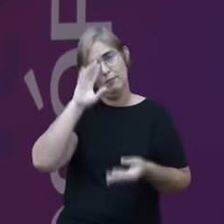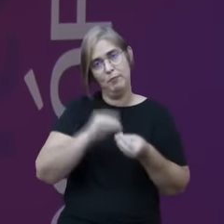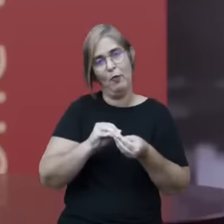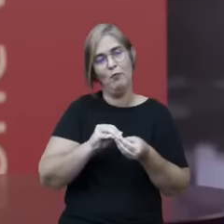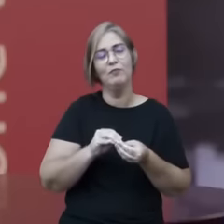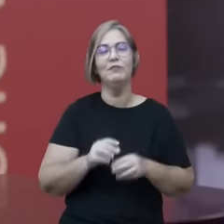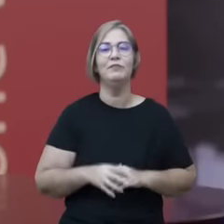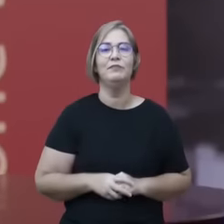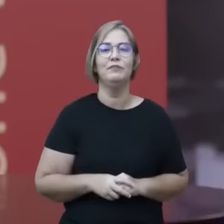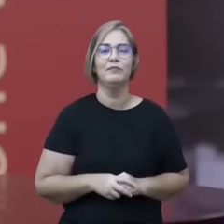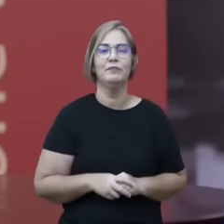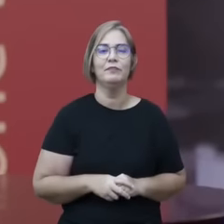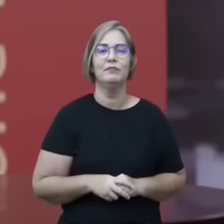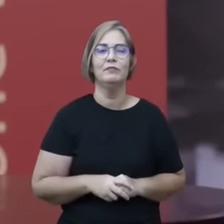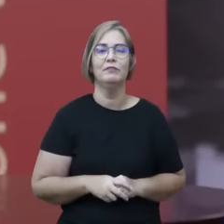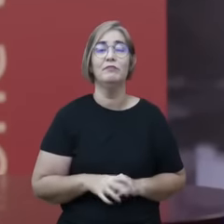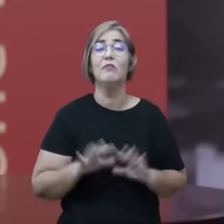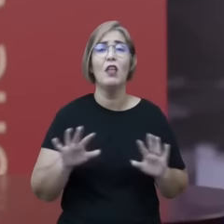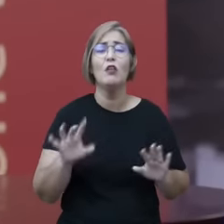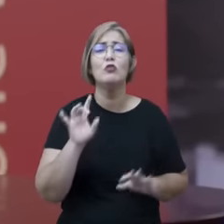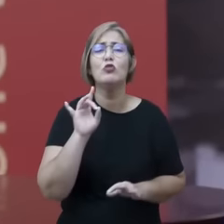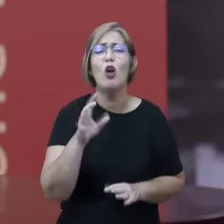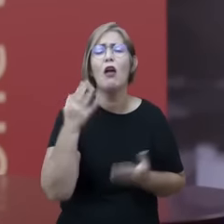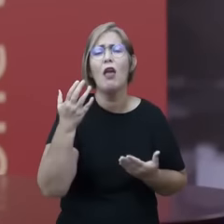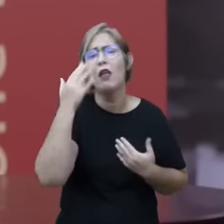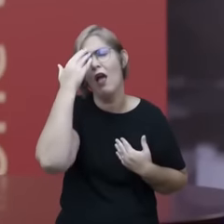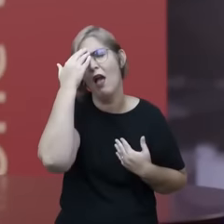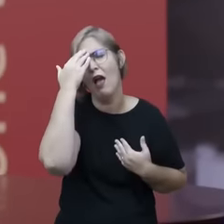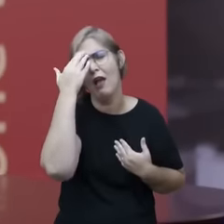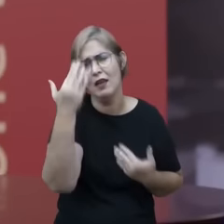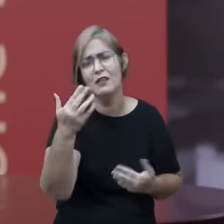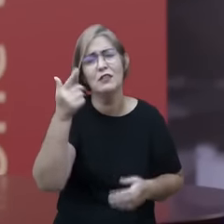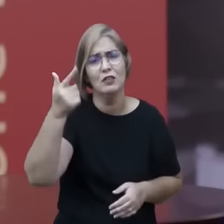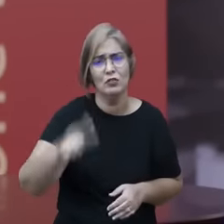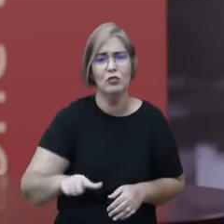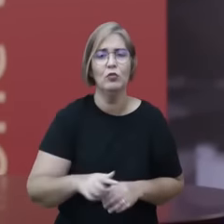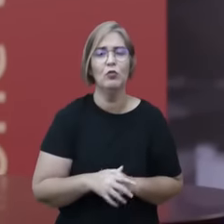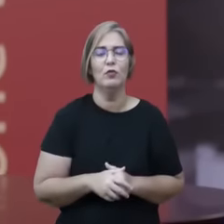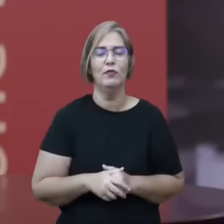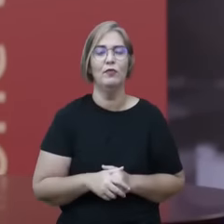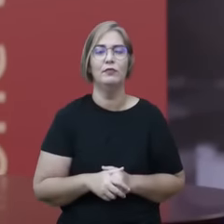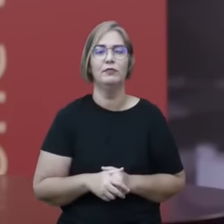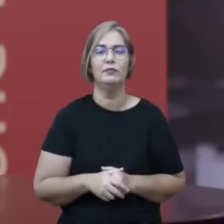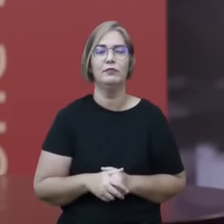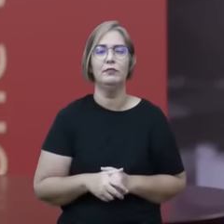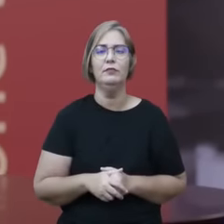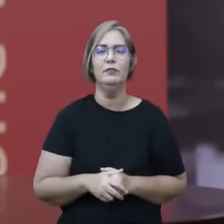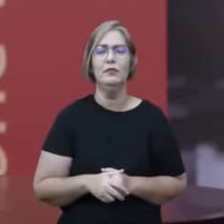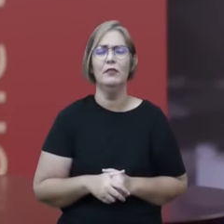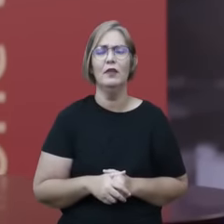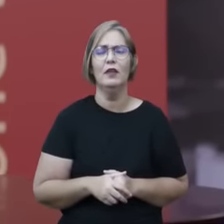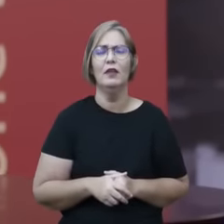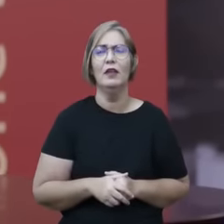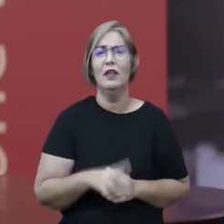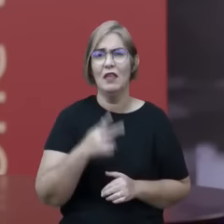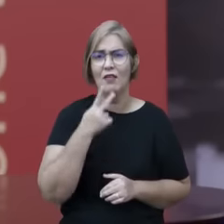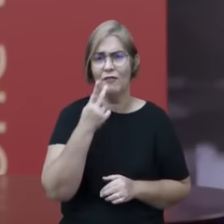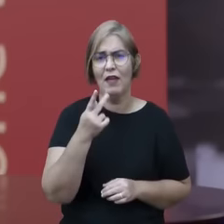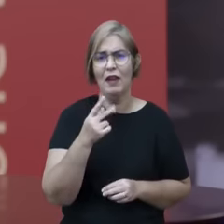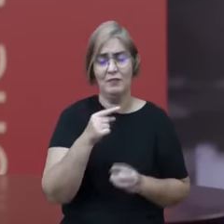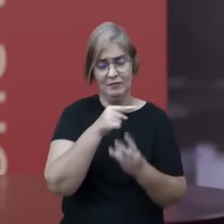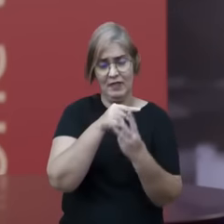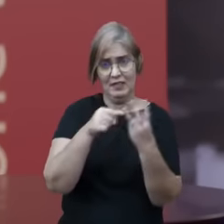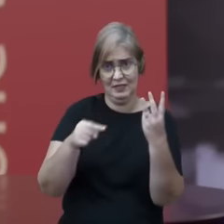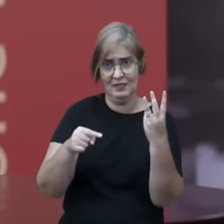noite. Não, eu gostaria só de agradecer mais uma vez e gostaria de eh colocar justamente essas três, digamos